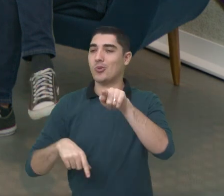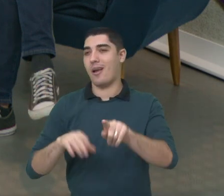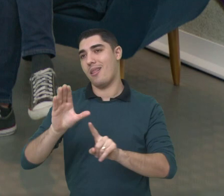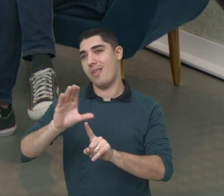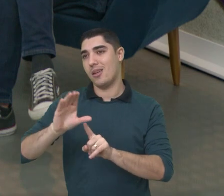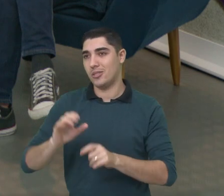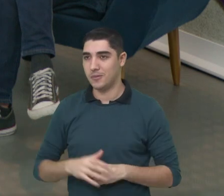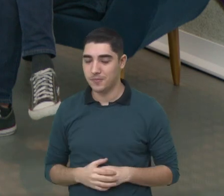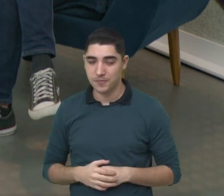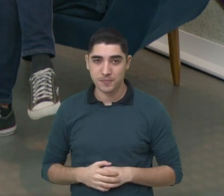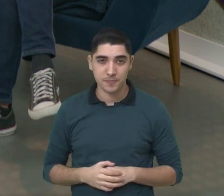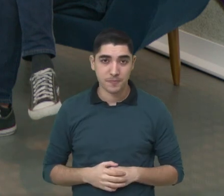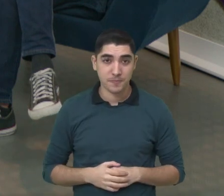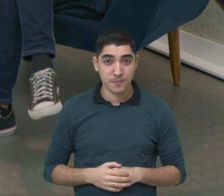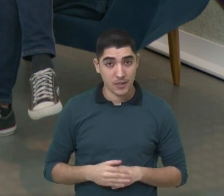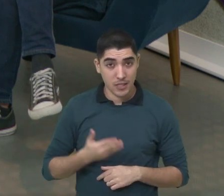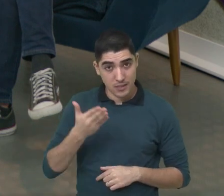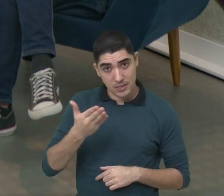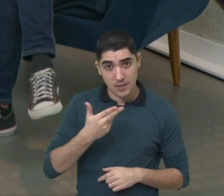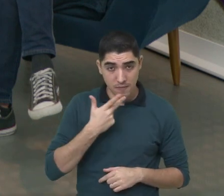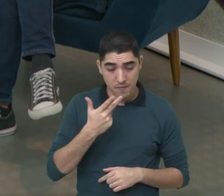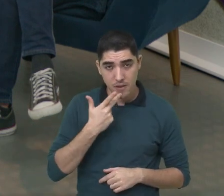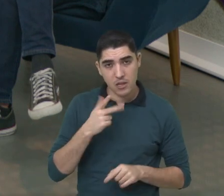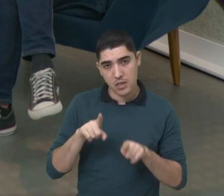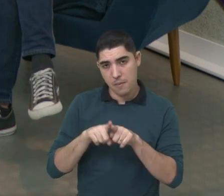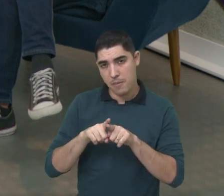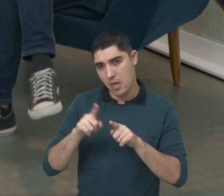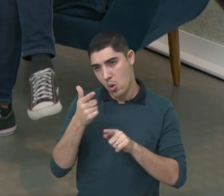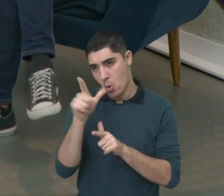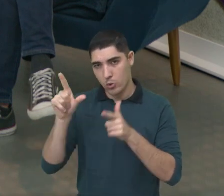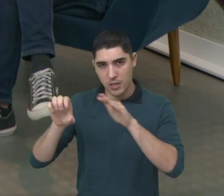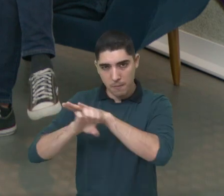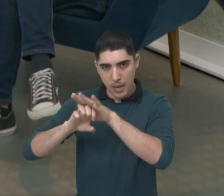ele. Buscando já esse